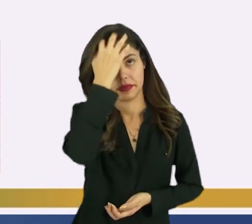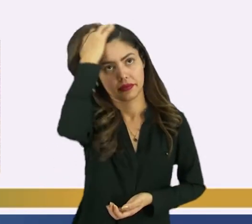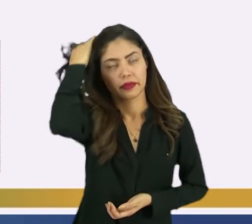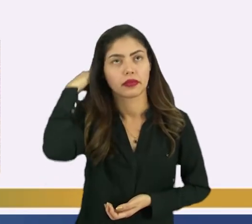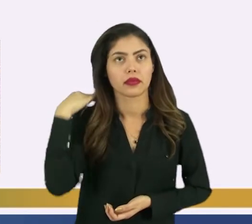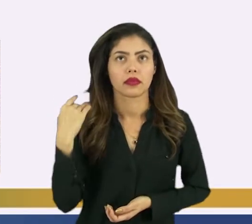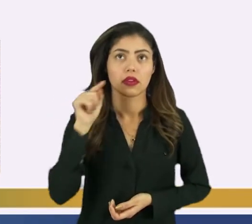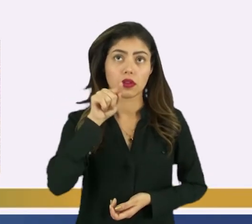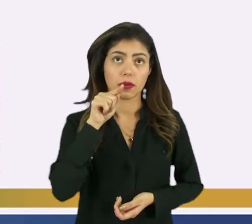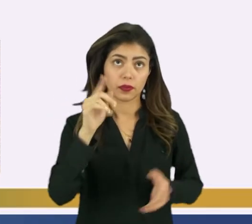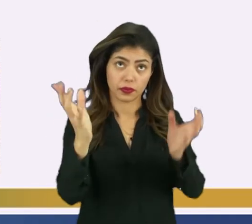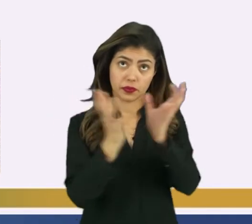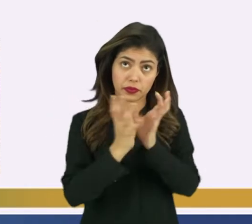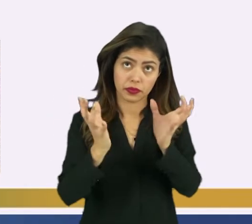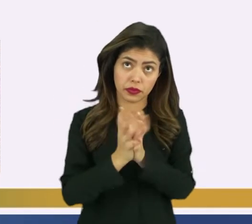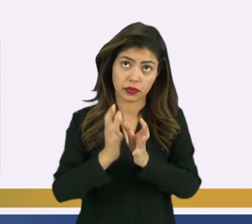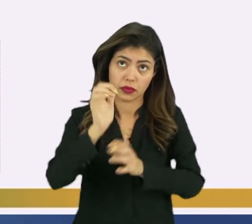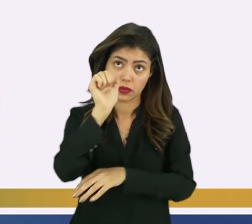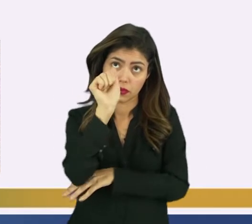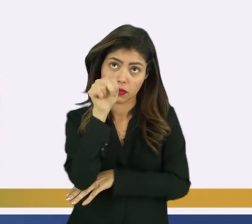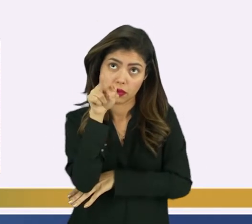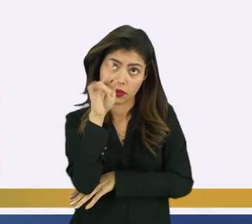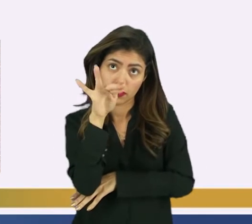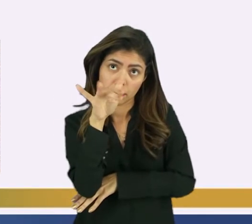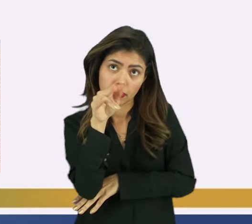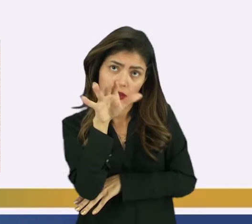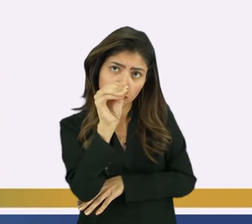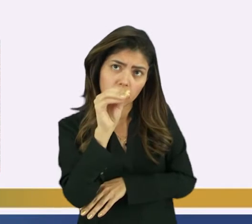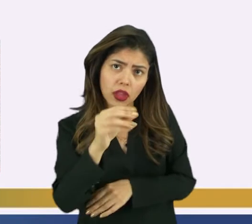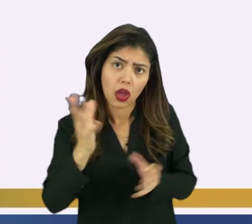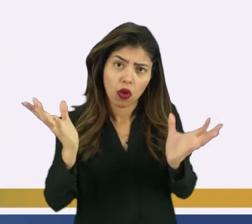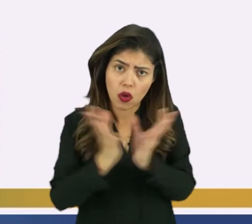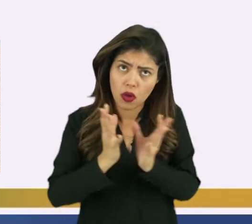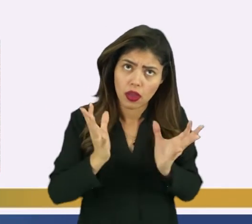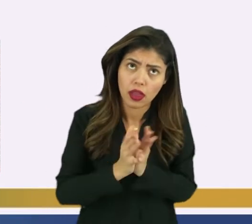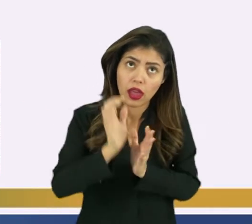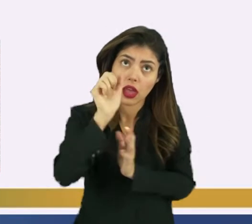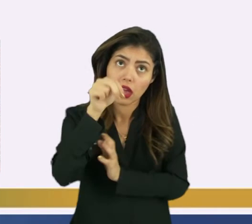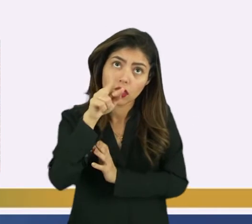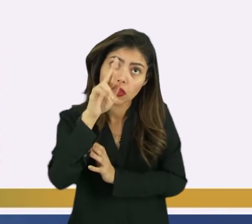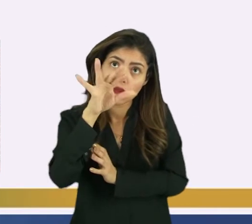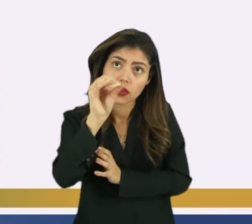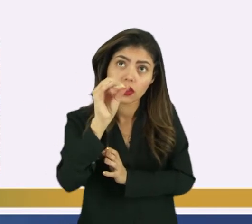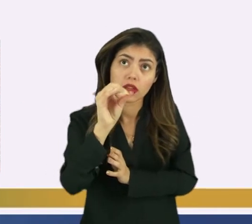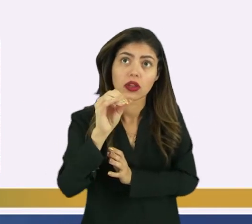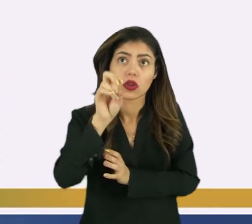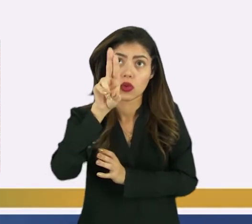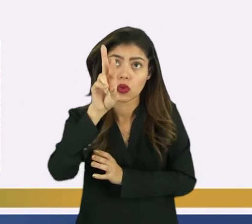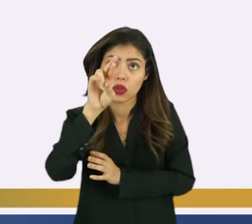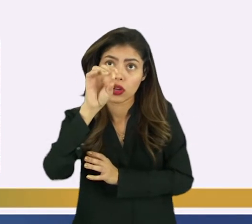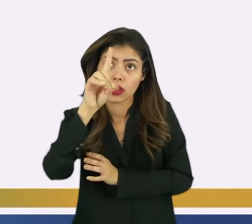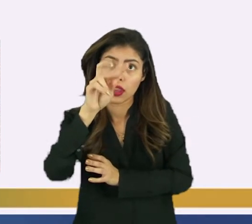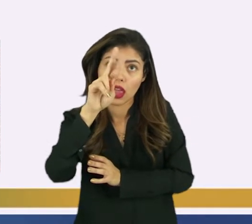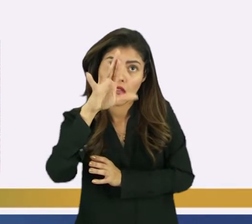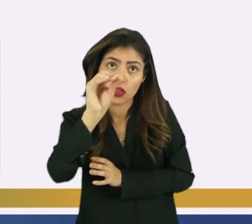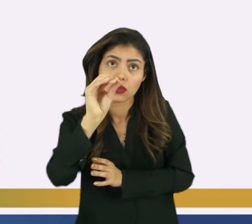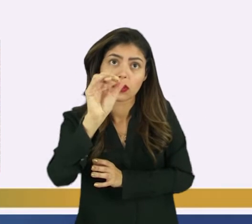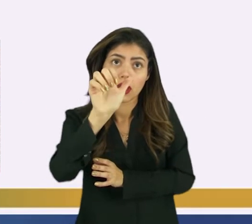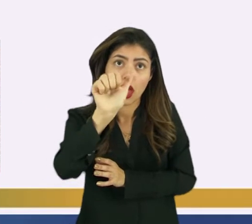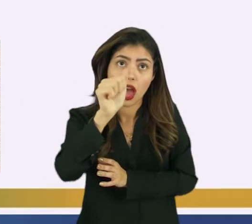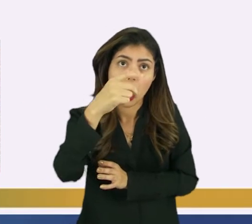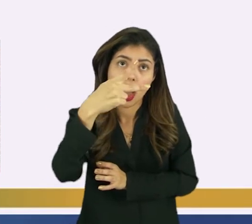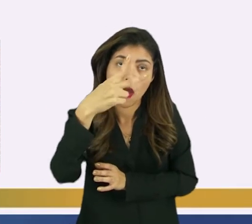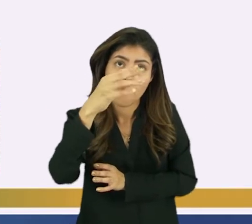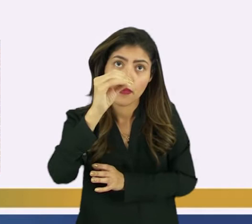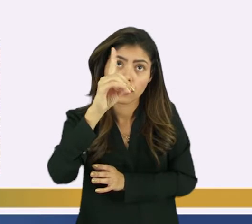E aqui, o grupo dos anfíbios, como é que eu consigo diferenciar? Tem o grupo dos anuros, dos urodelos e dos ápodes.